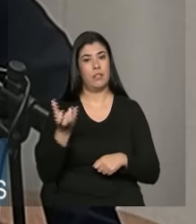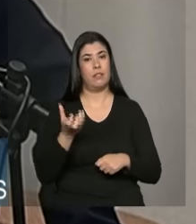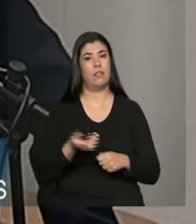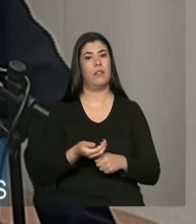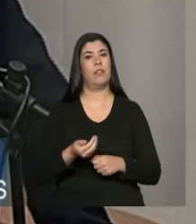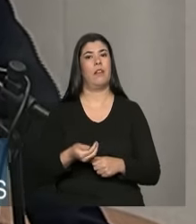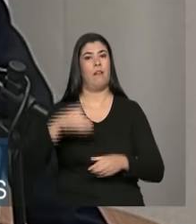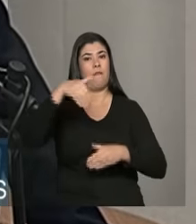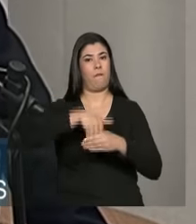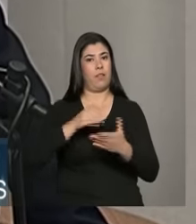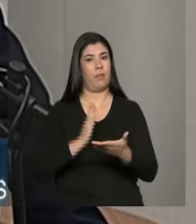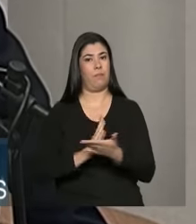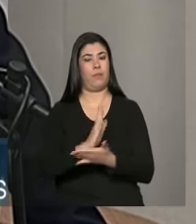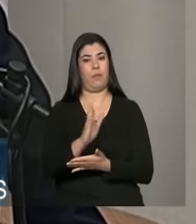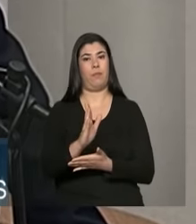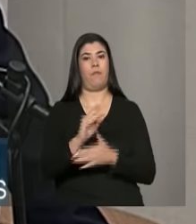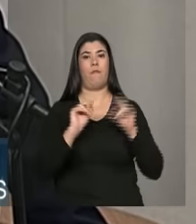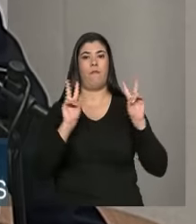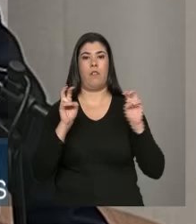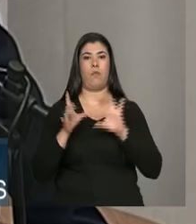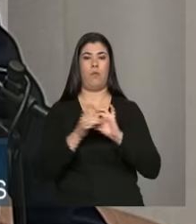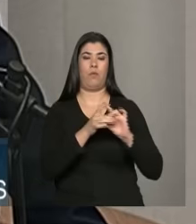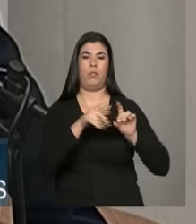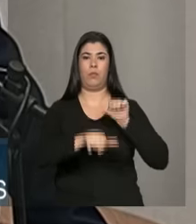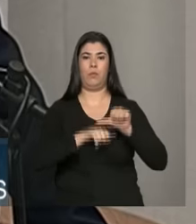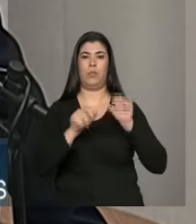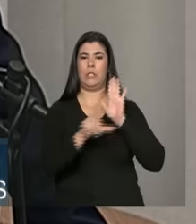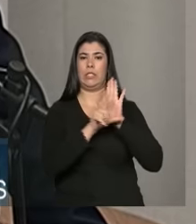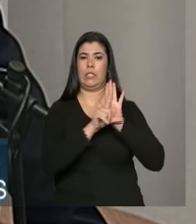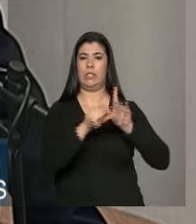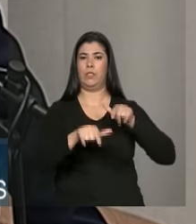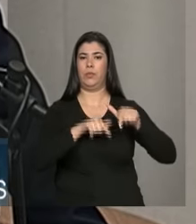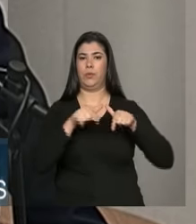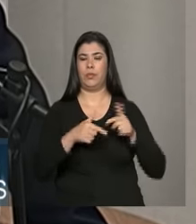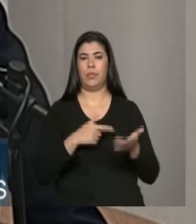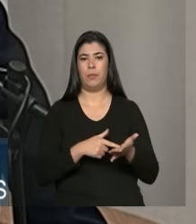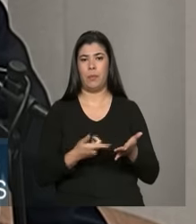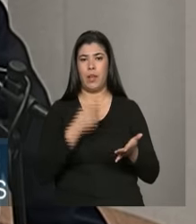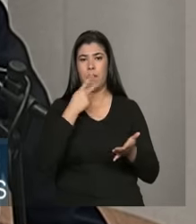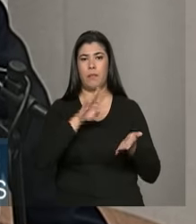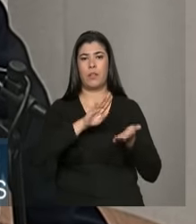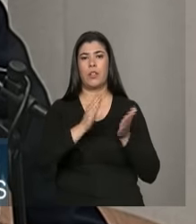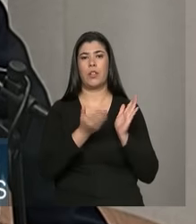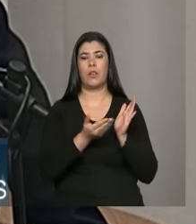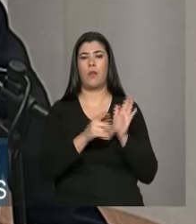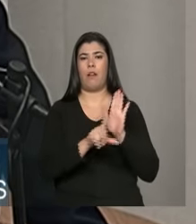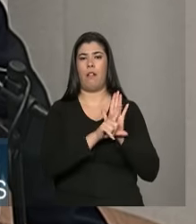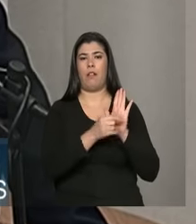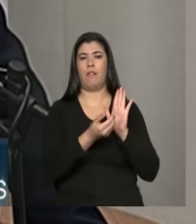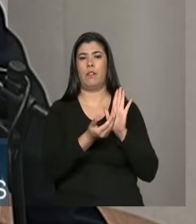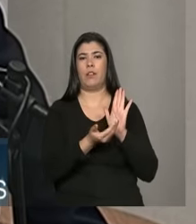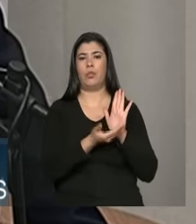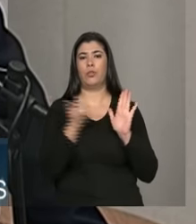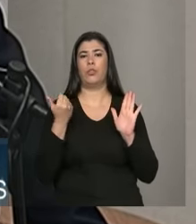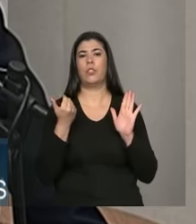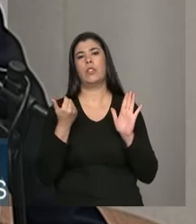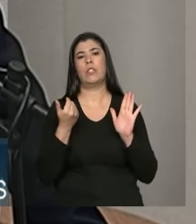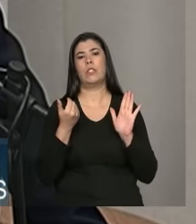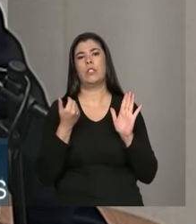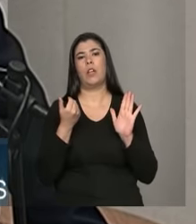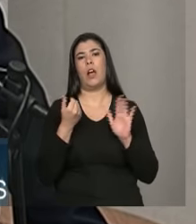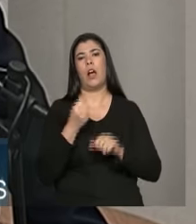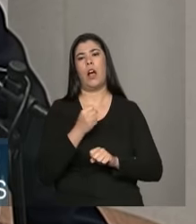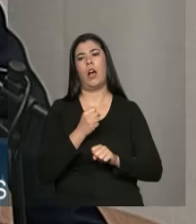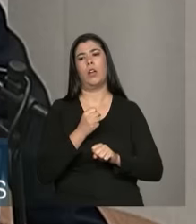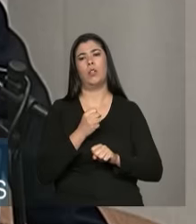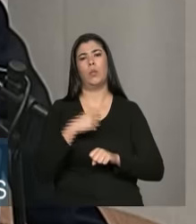matéria eh mudando a lei eh retirando da lei por exemplo as jornadas exaustivas e